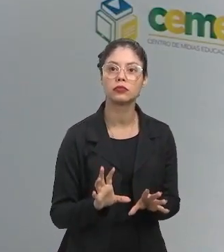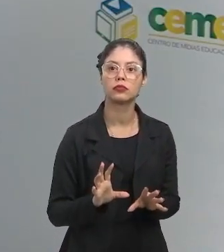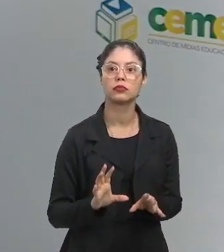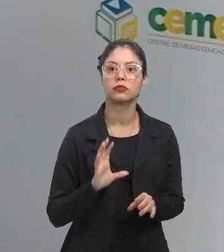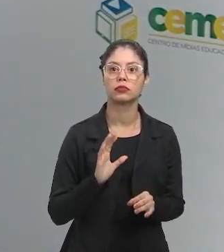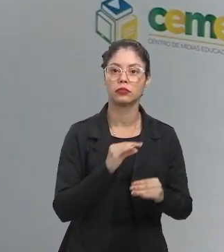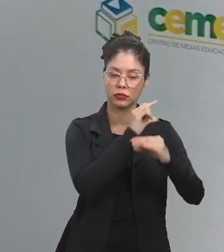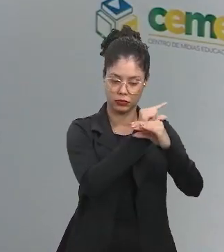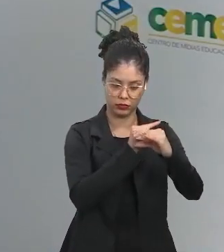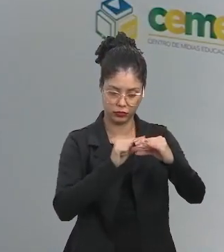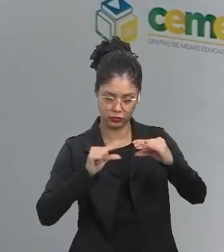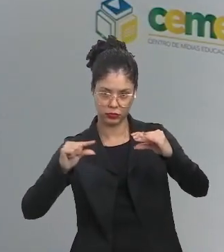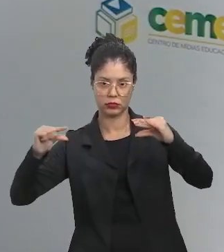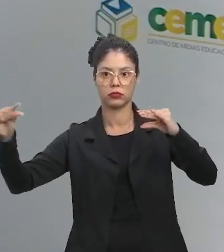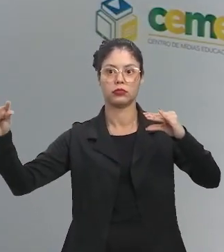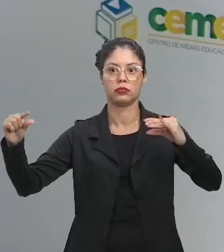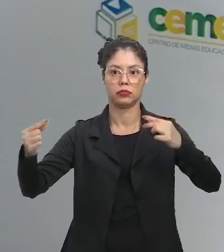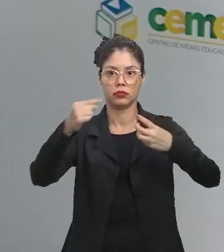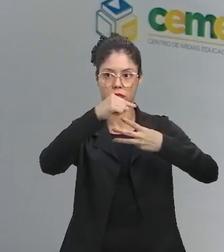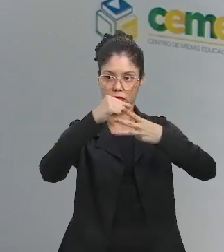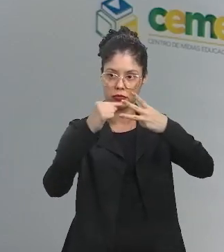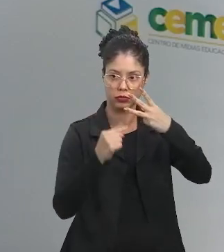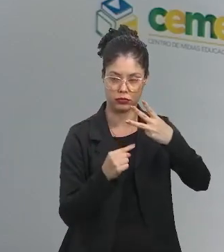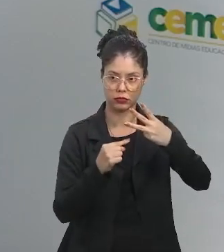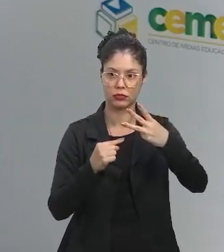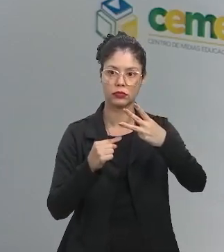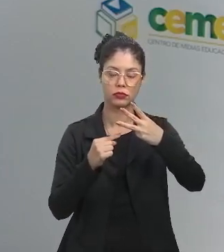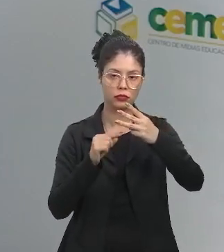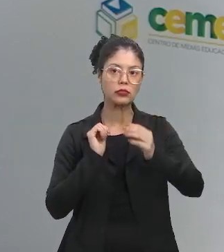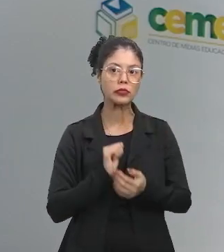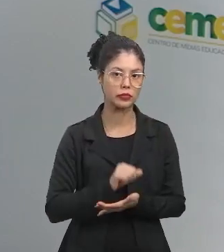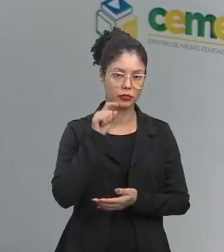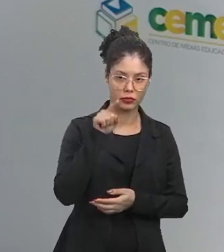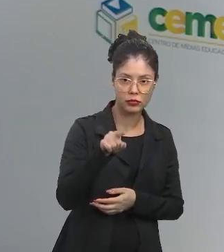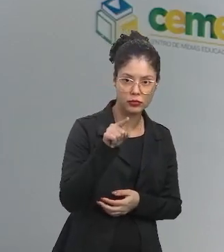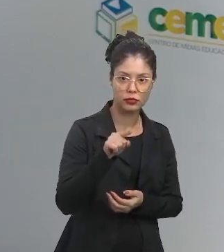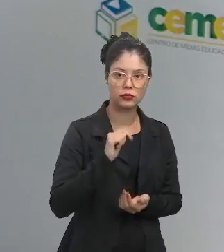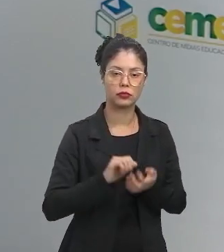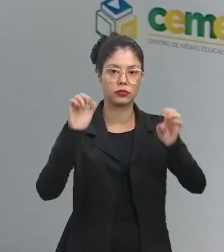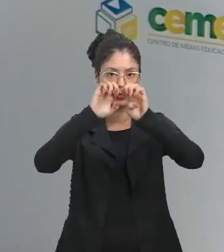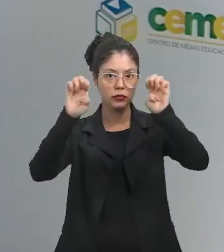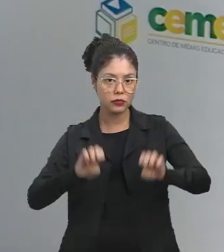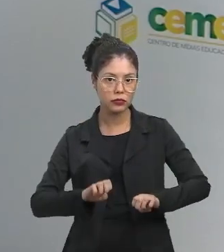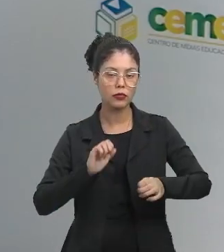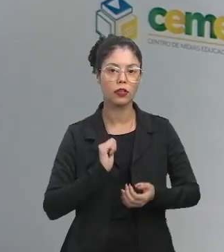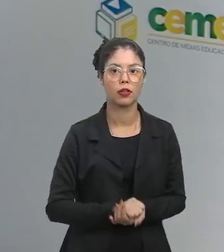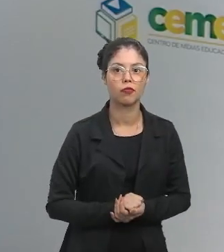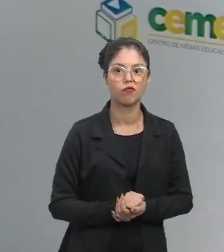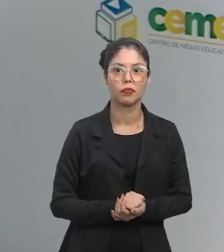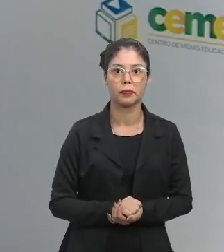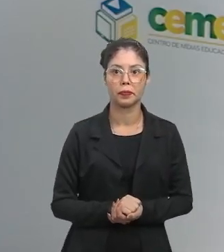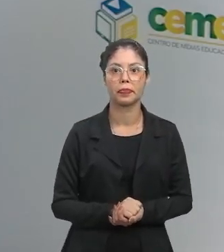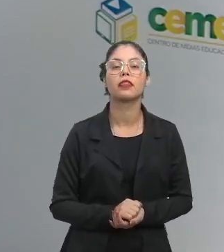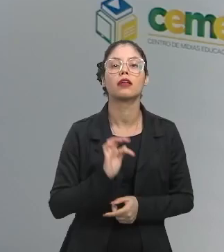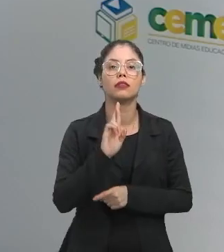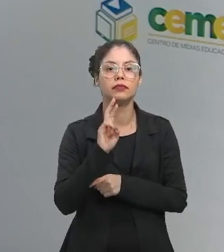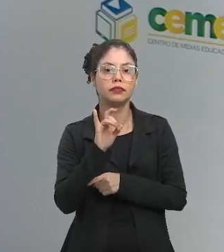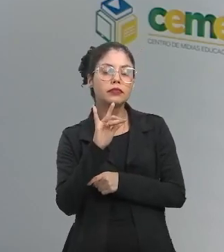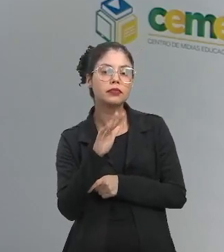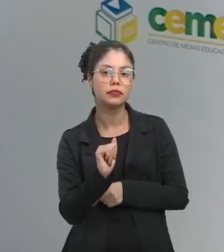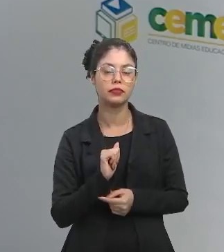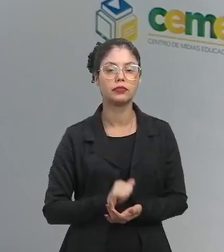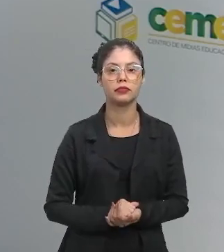sítio, são 3 sítios, na verdade, nessa estrutura do ribossomo